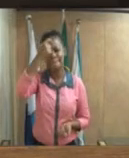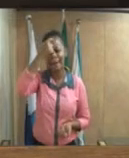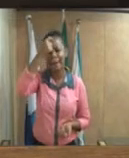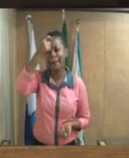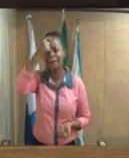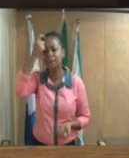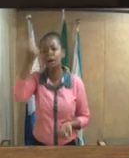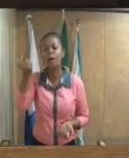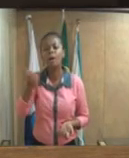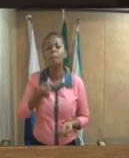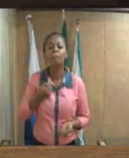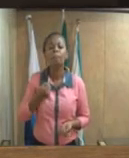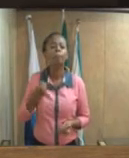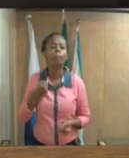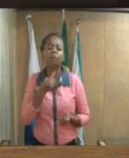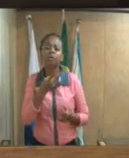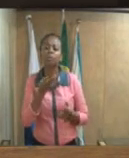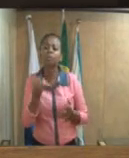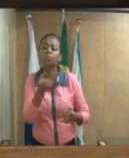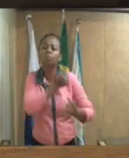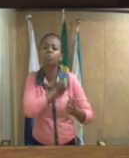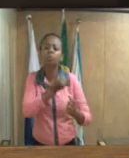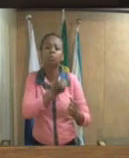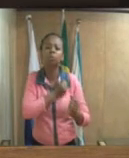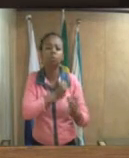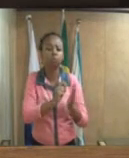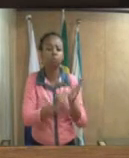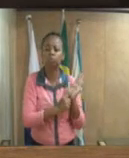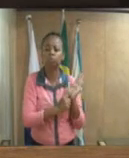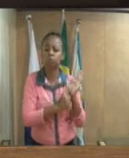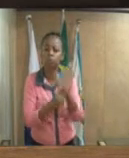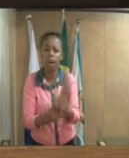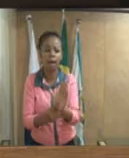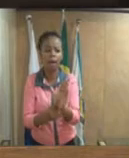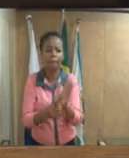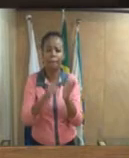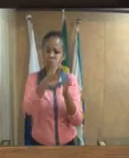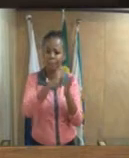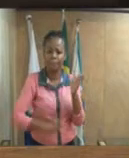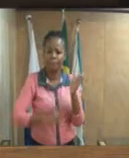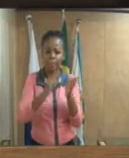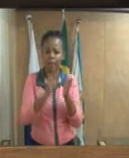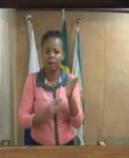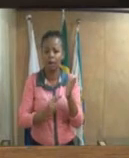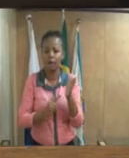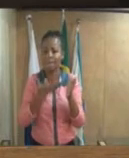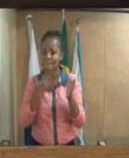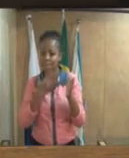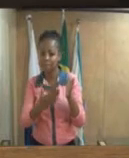número do boletim no qual foi publicado a solicitação da CPI.